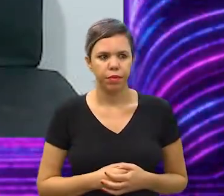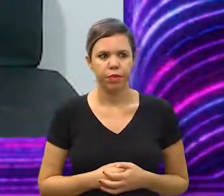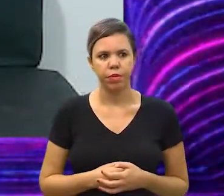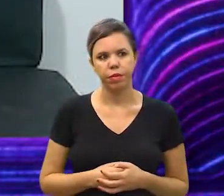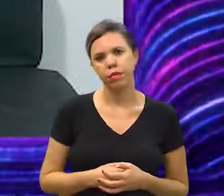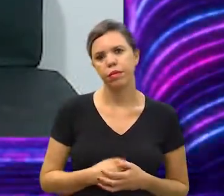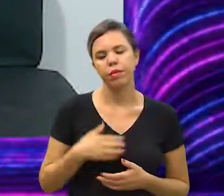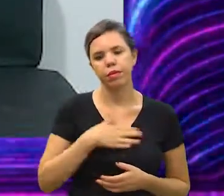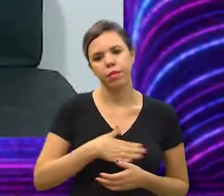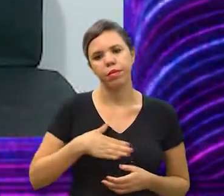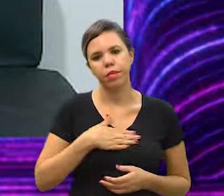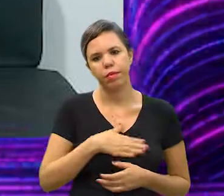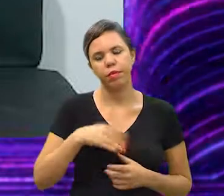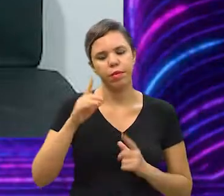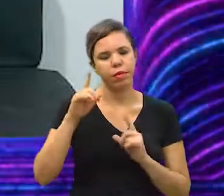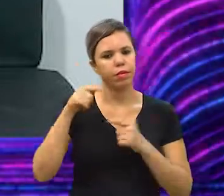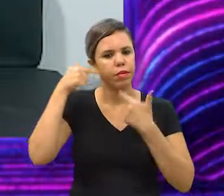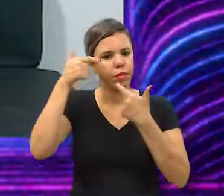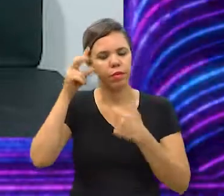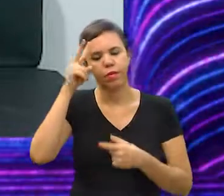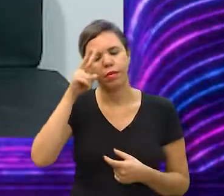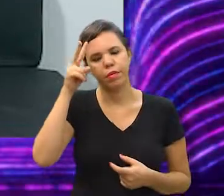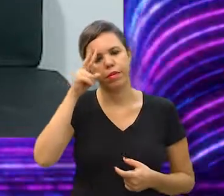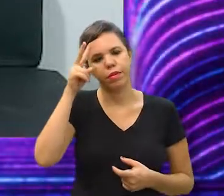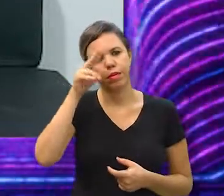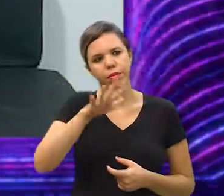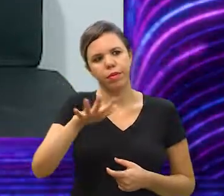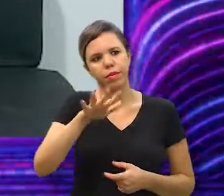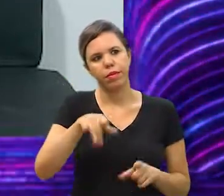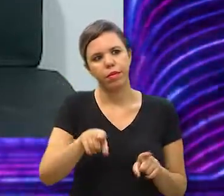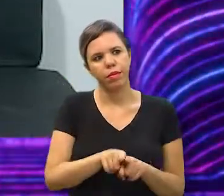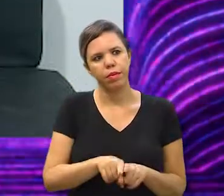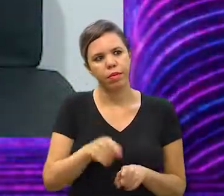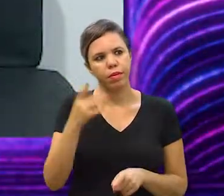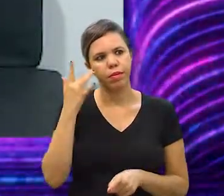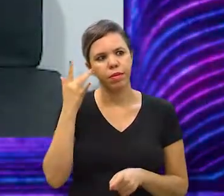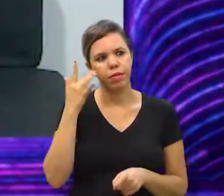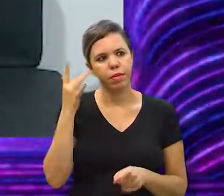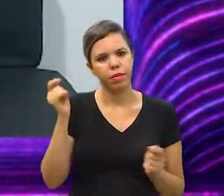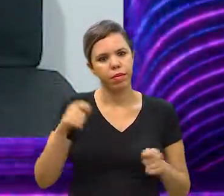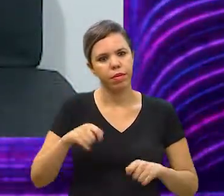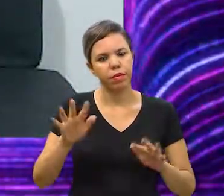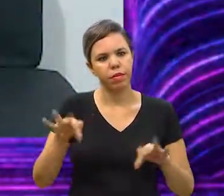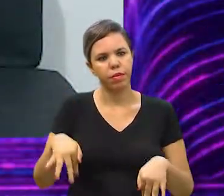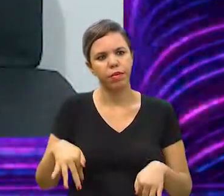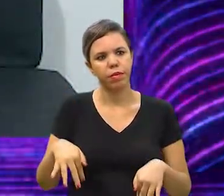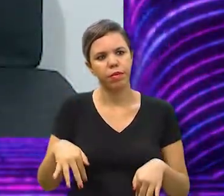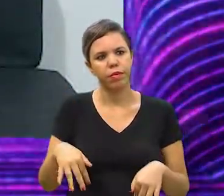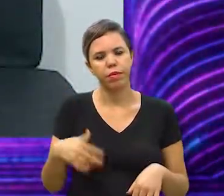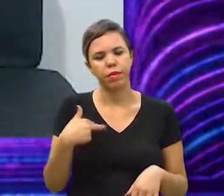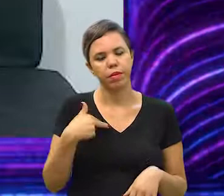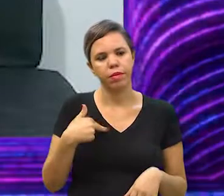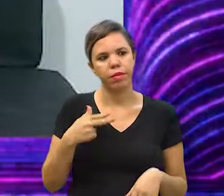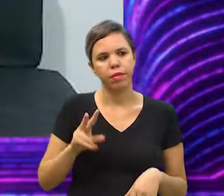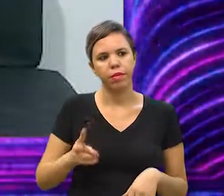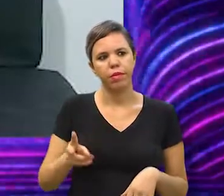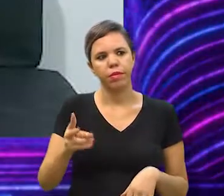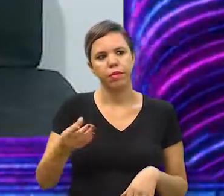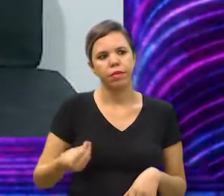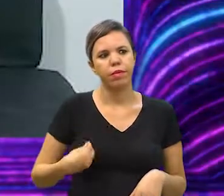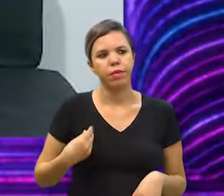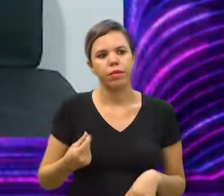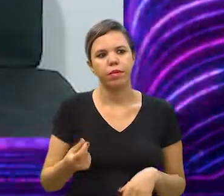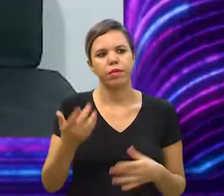A gente gosta muito dos personagens, da história, mas também a gente acha que tudo tem que ter um fim, sabe? A gente não pode ficar a